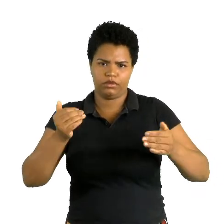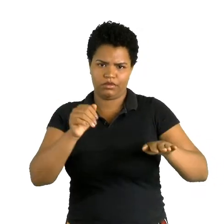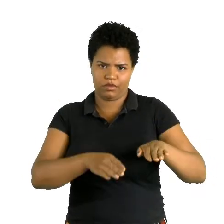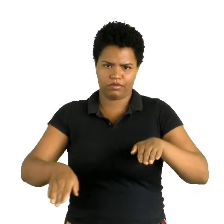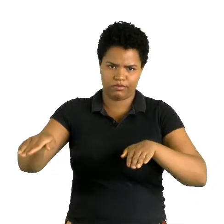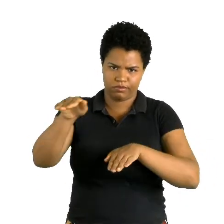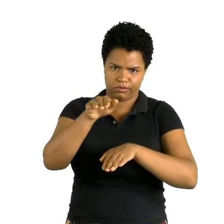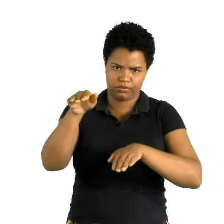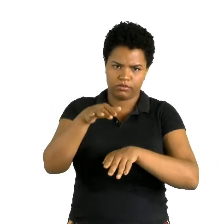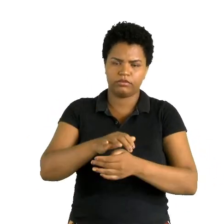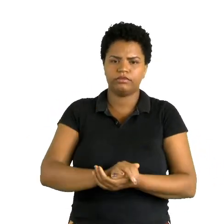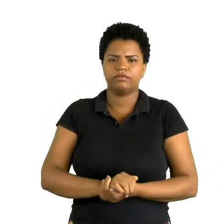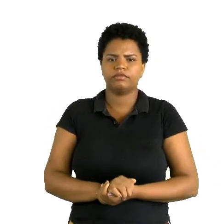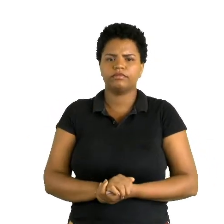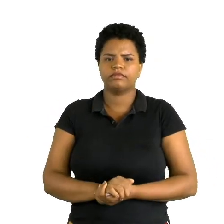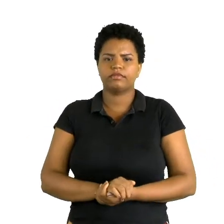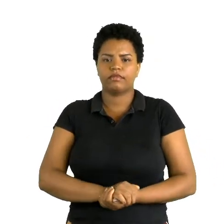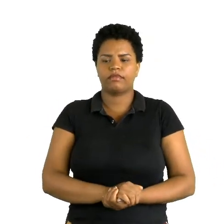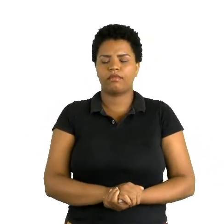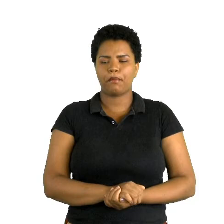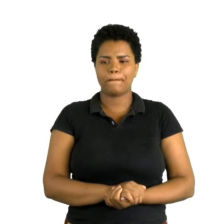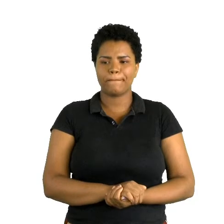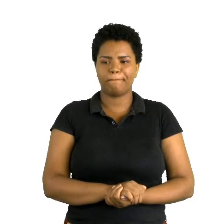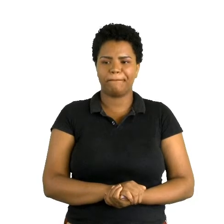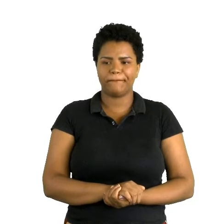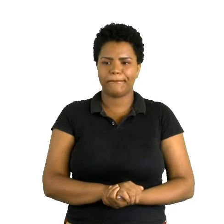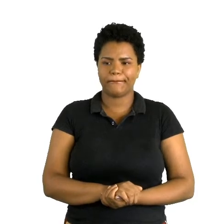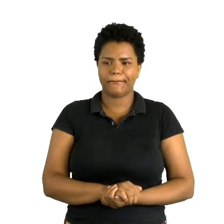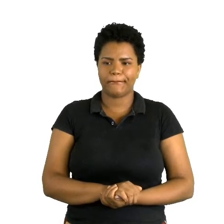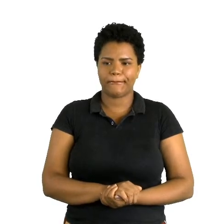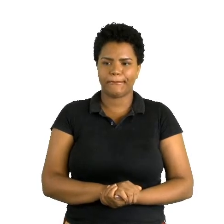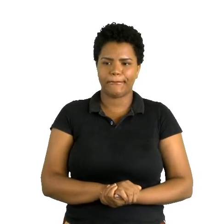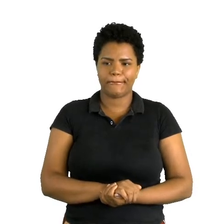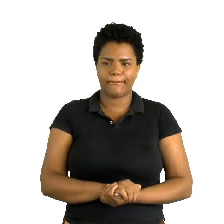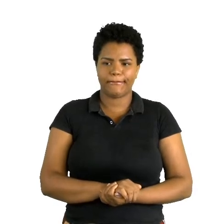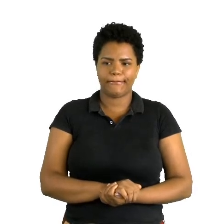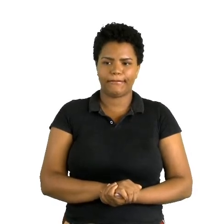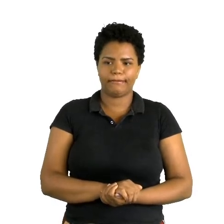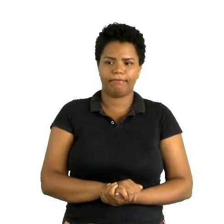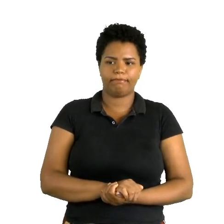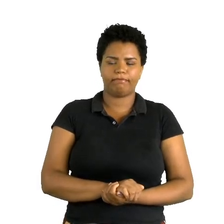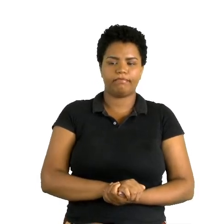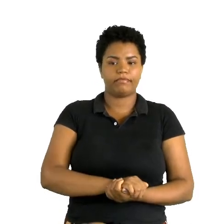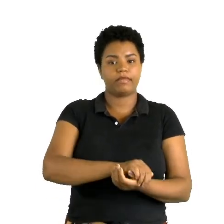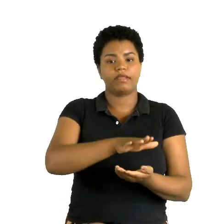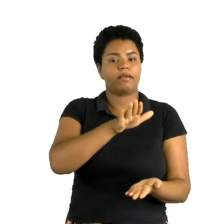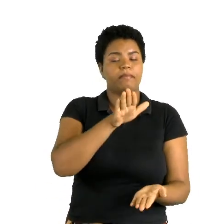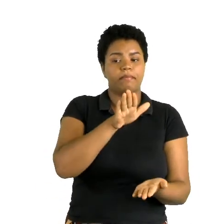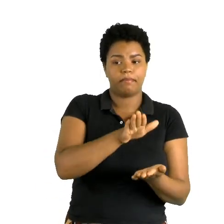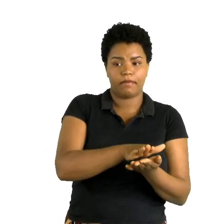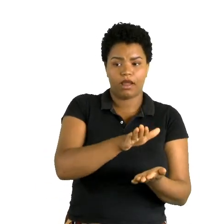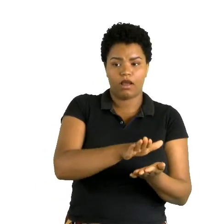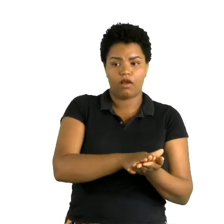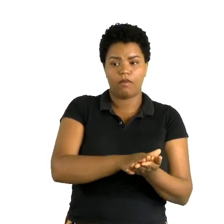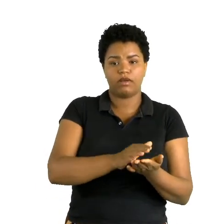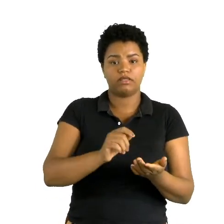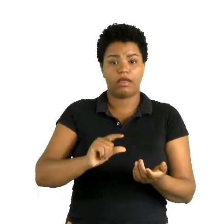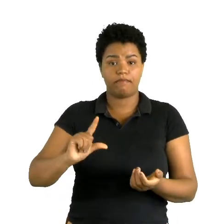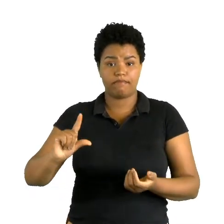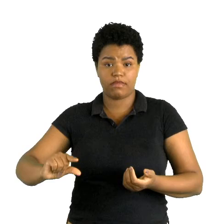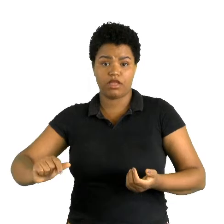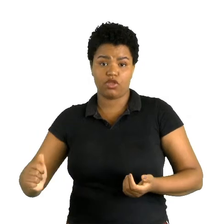vai ficar Palmas is smaller than São Paulo. Então, aí vocês viram que a gente